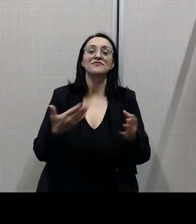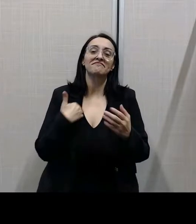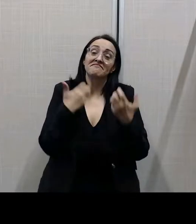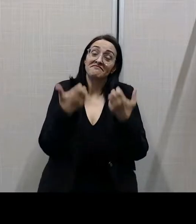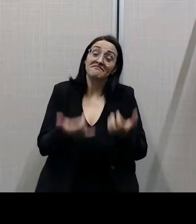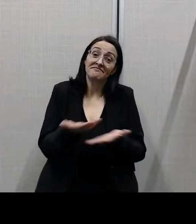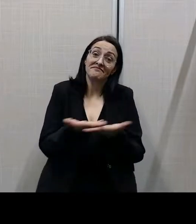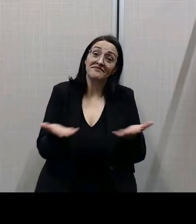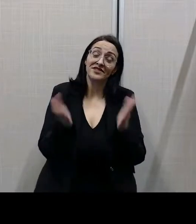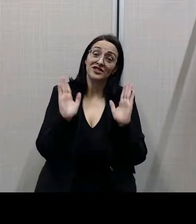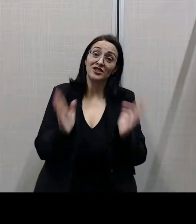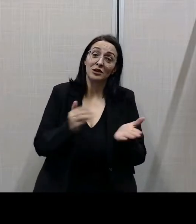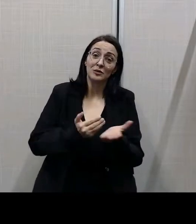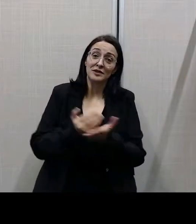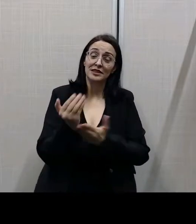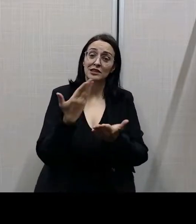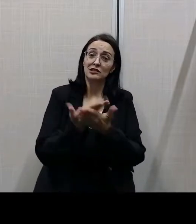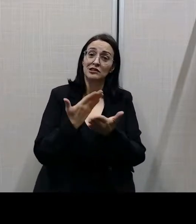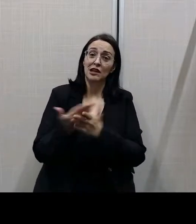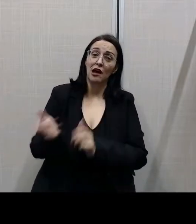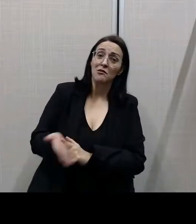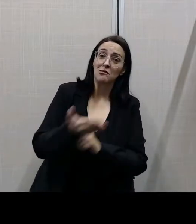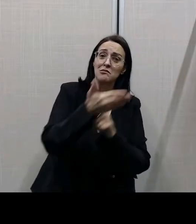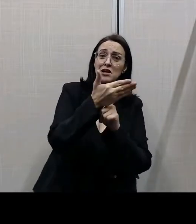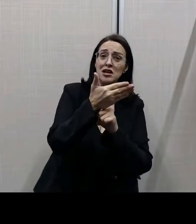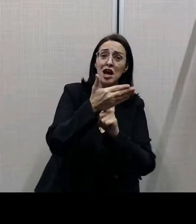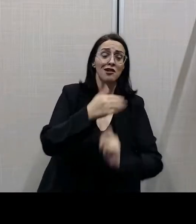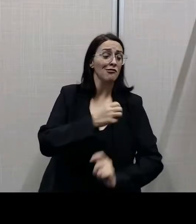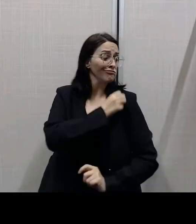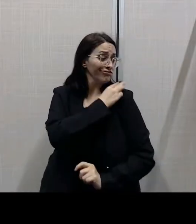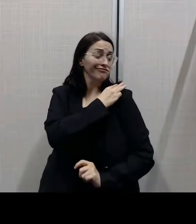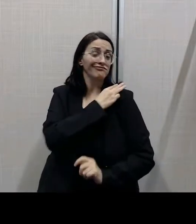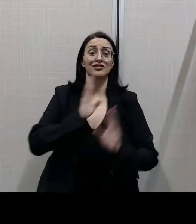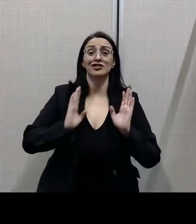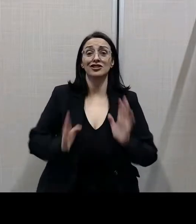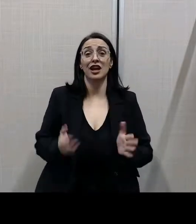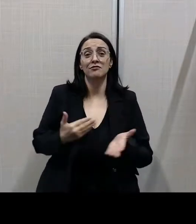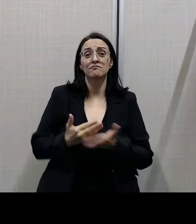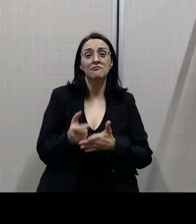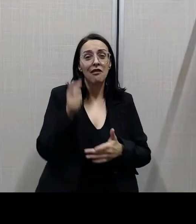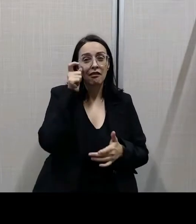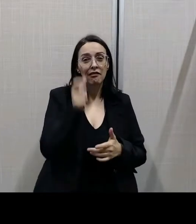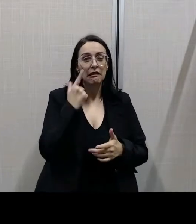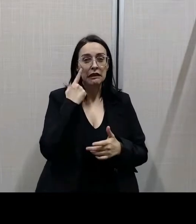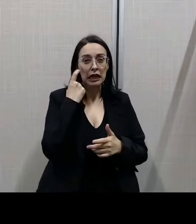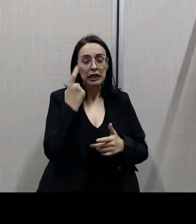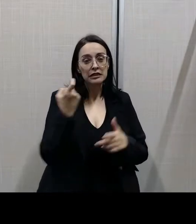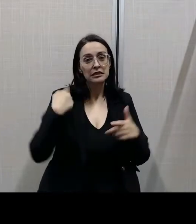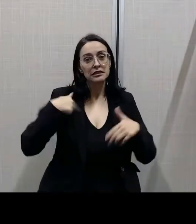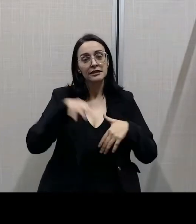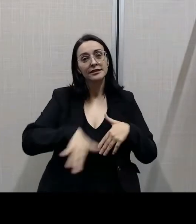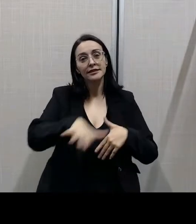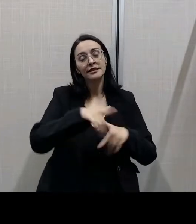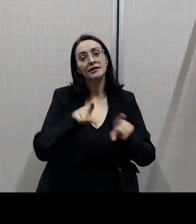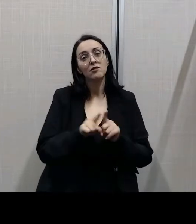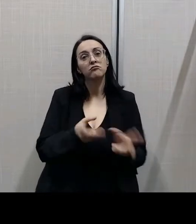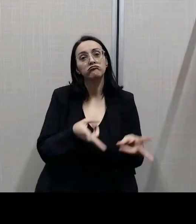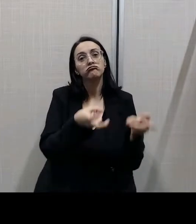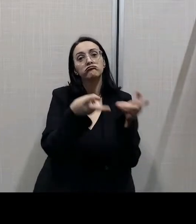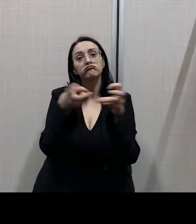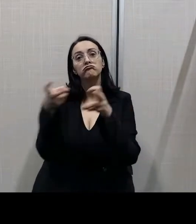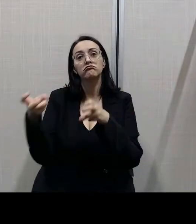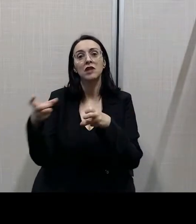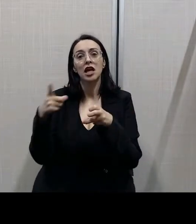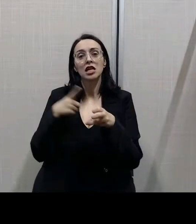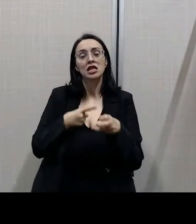Bom, como eu estava falando, eu comecei a estudar tecnologia ainda no ensino médio, então eu me interessei pela área e eu comecei a perceber